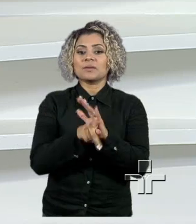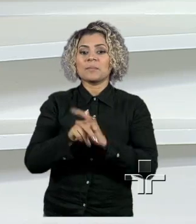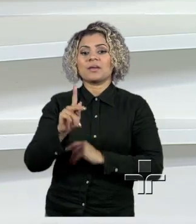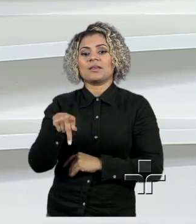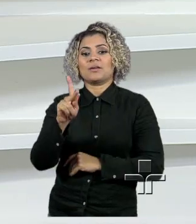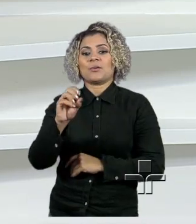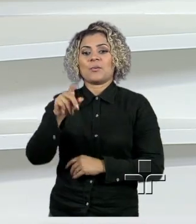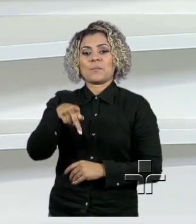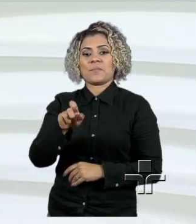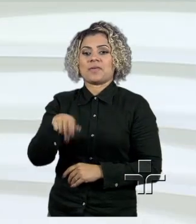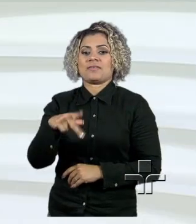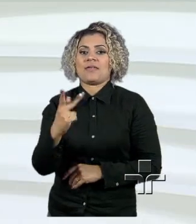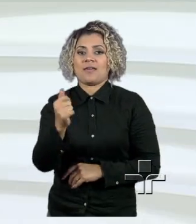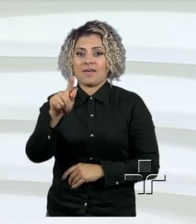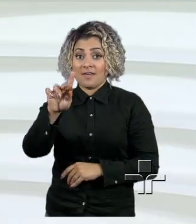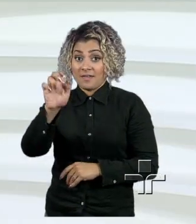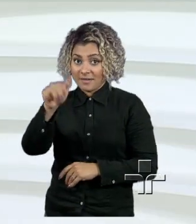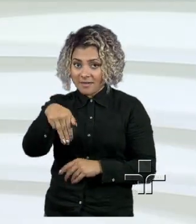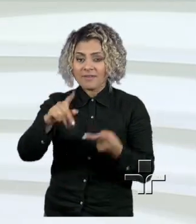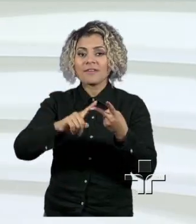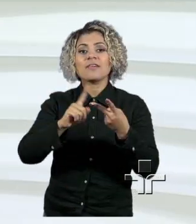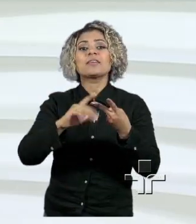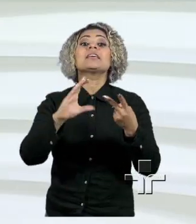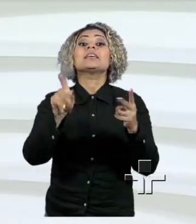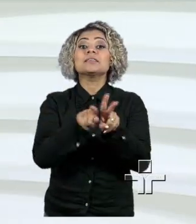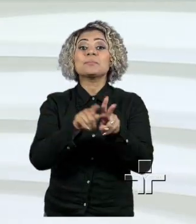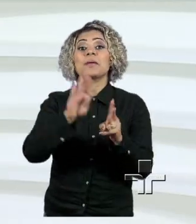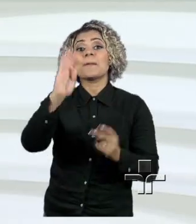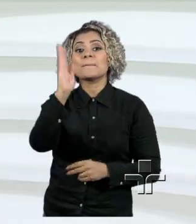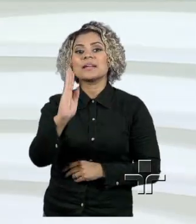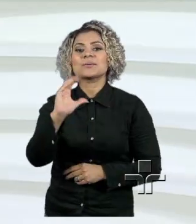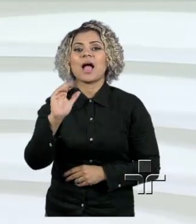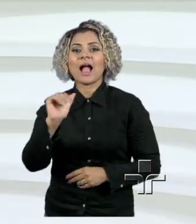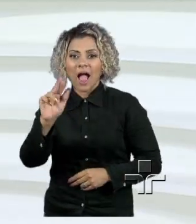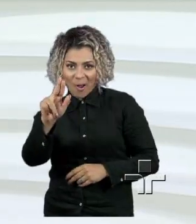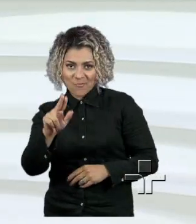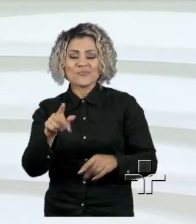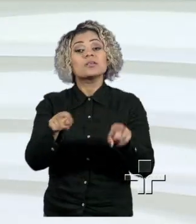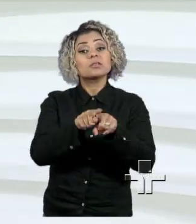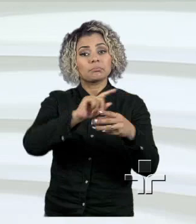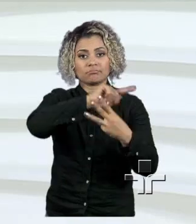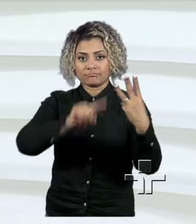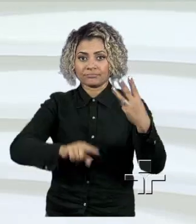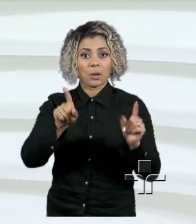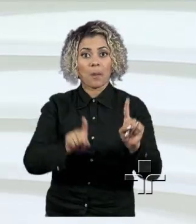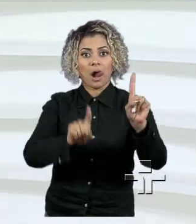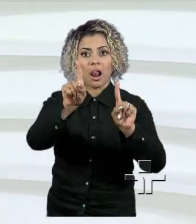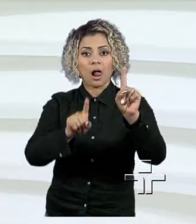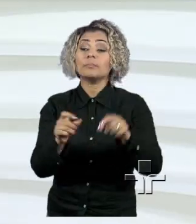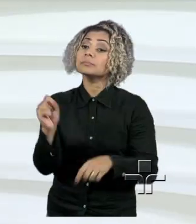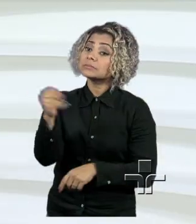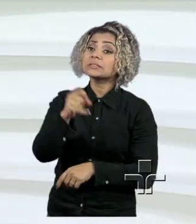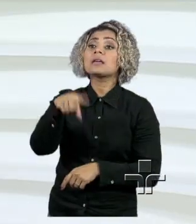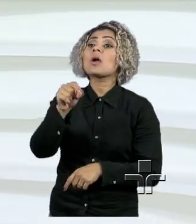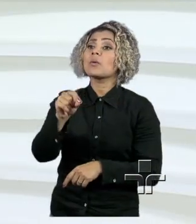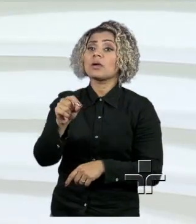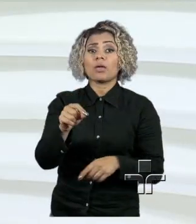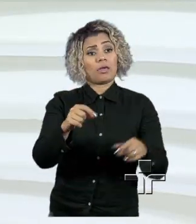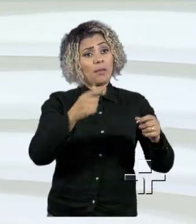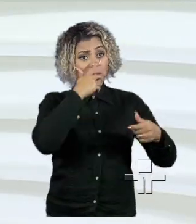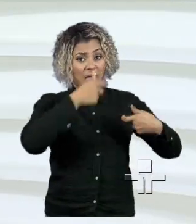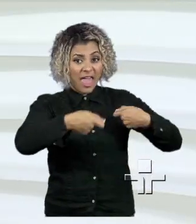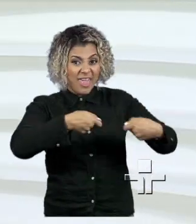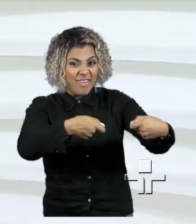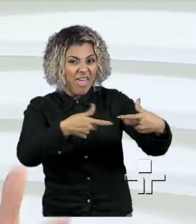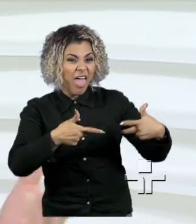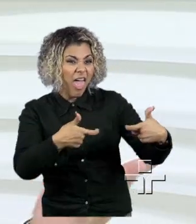que você venceu essa guerra, e quais foram as armas usadas? Helena, eu considero que com a maturidade você transforma a guerra em paz. Né? Então, o